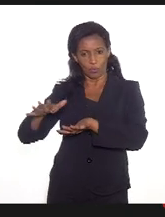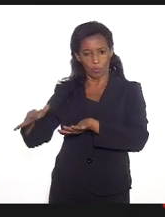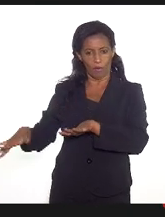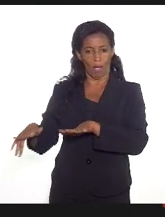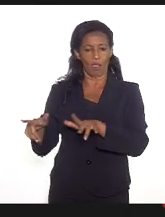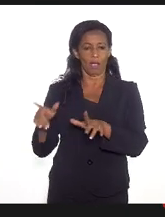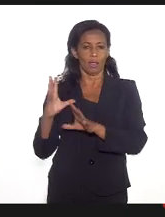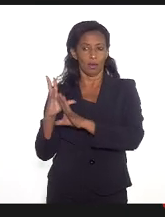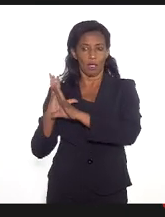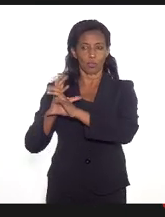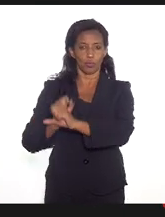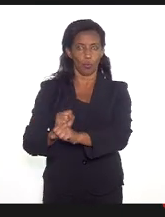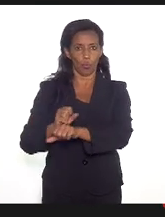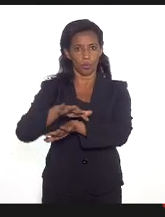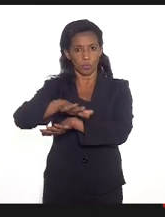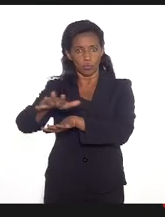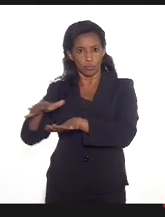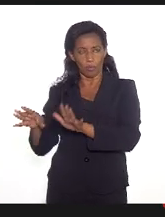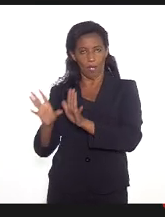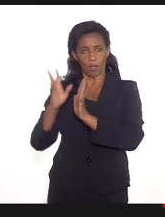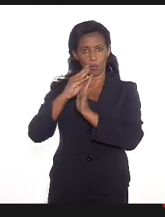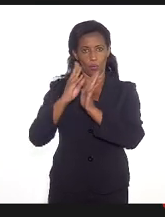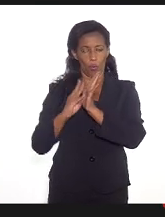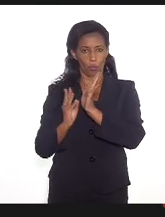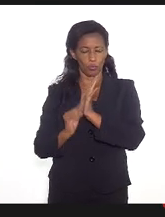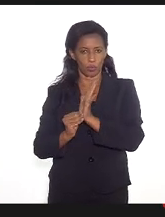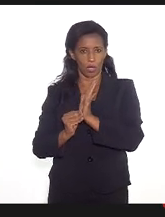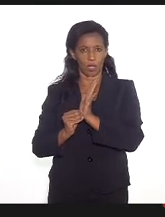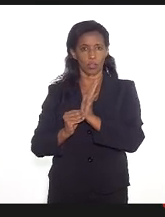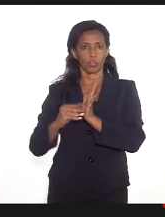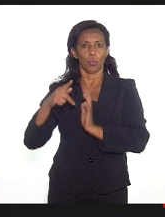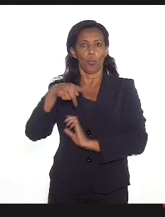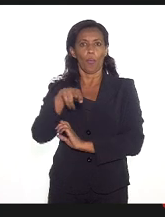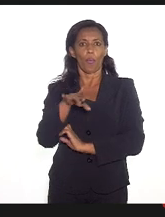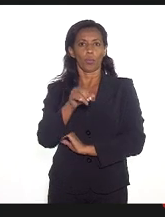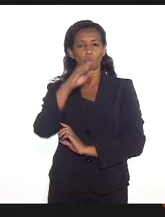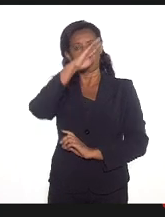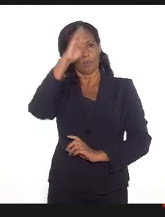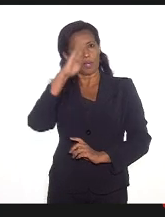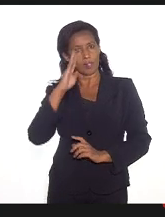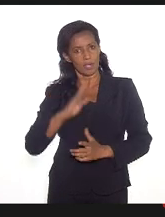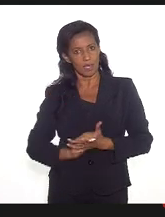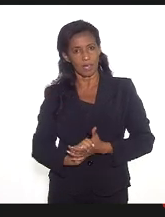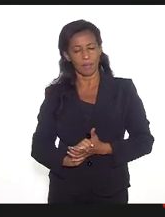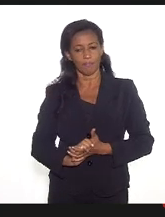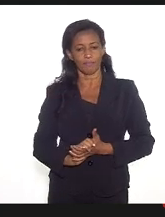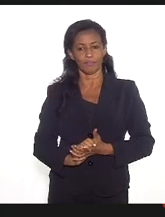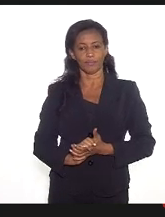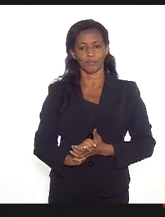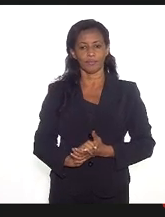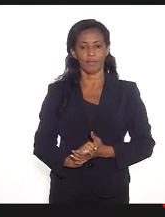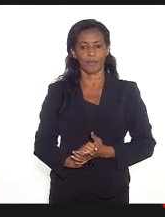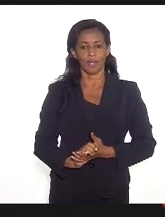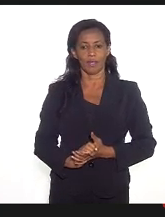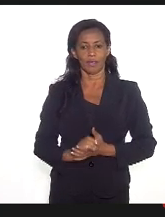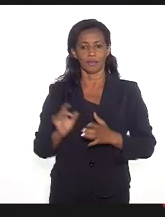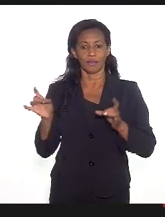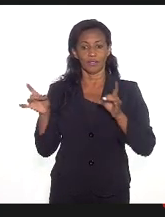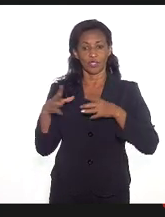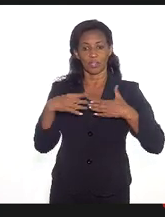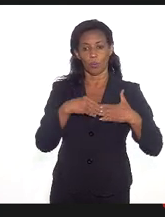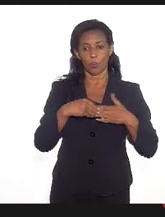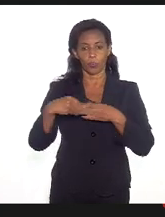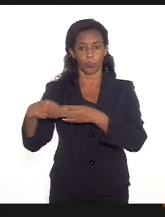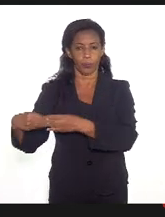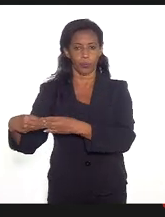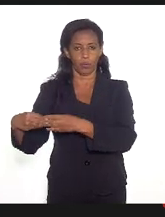contas do mar no contexto da matriz de insumo produto brasileira, da matriz de produção brasileira, está sendo conduzida